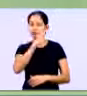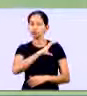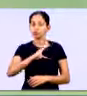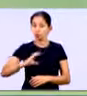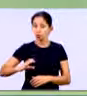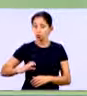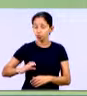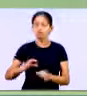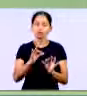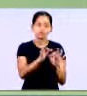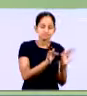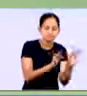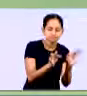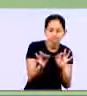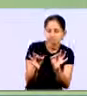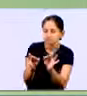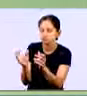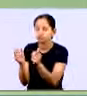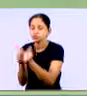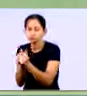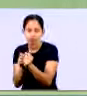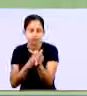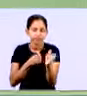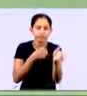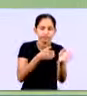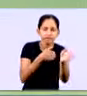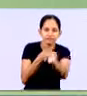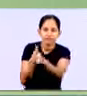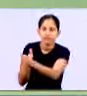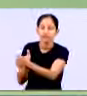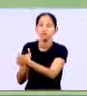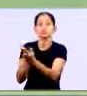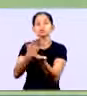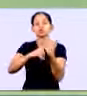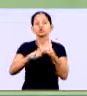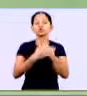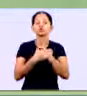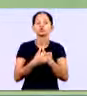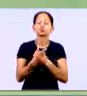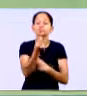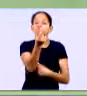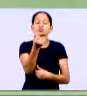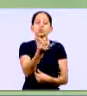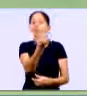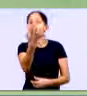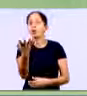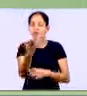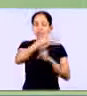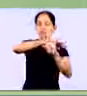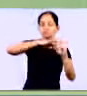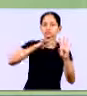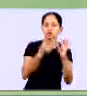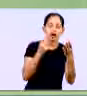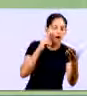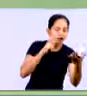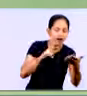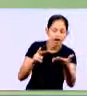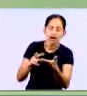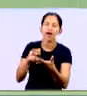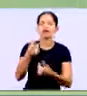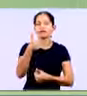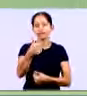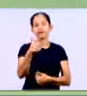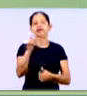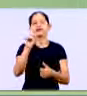e avaliar as atividades da empresa através dos dados financeiros. Então, a nossa função